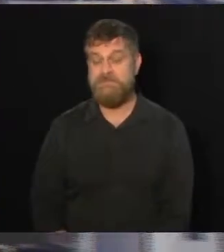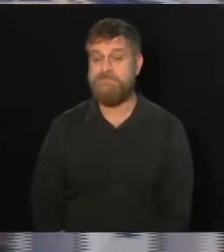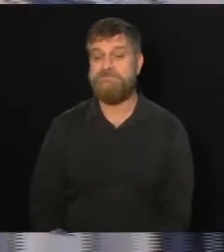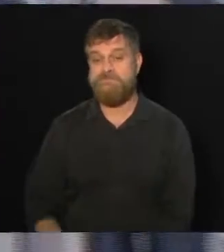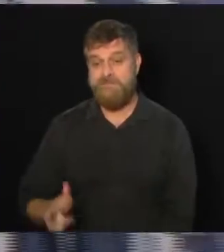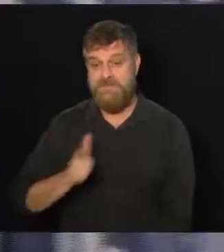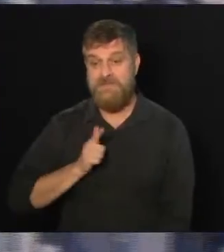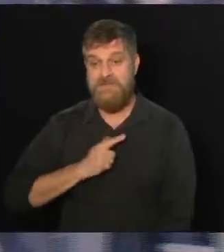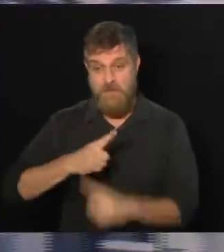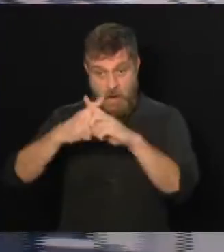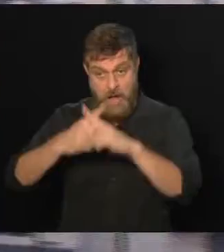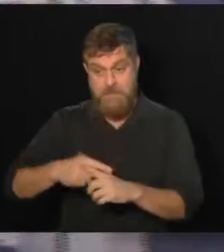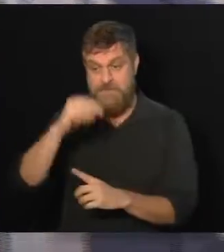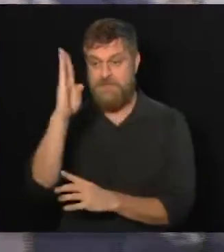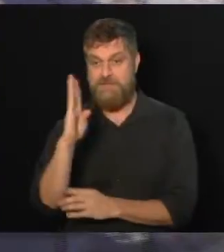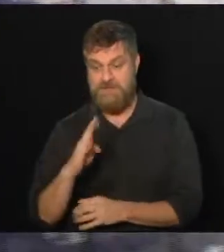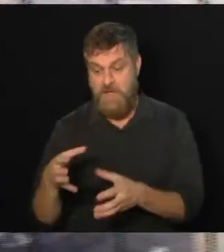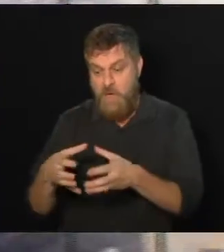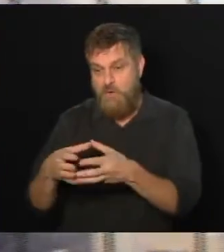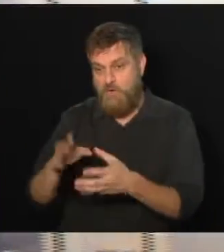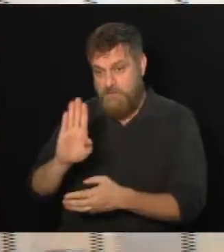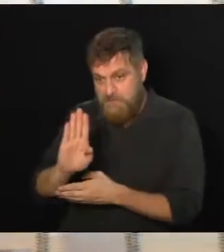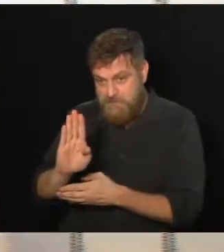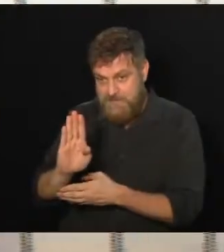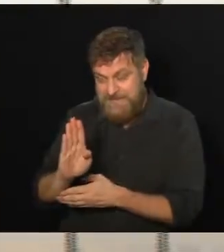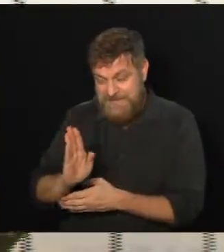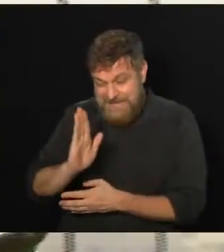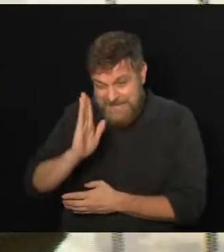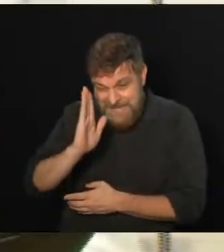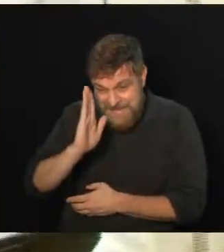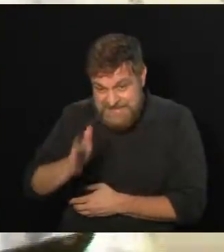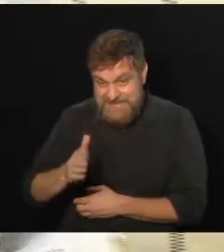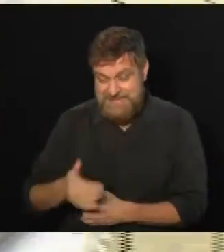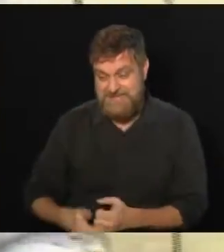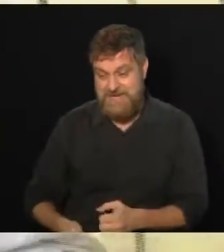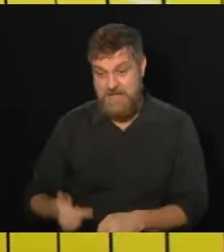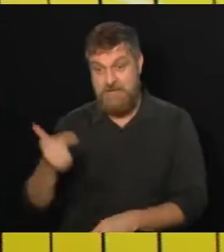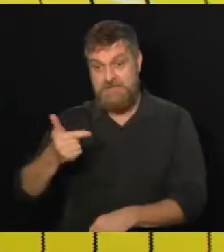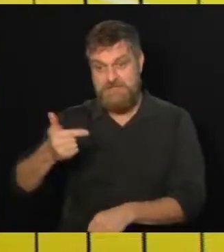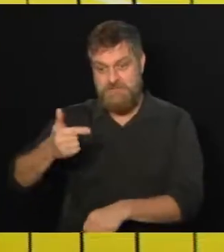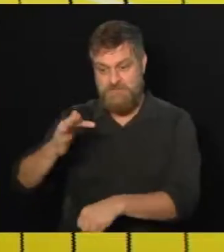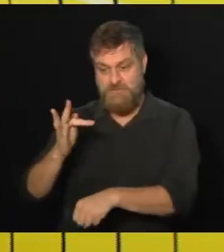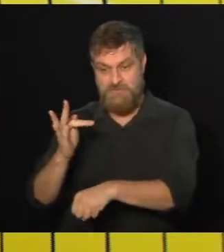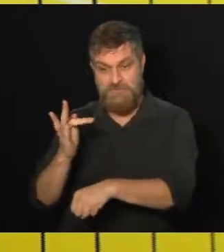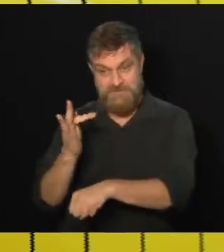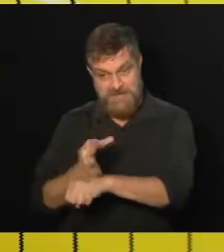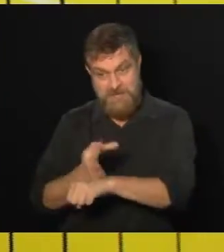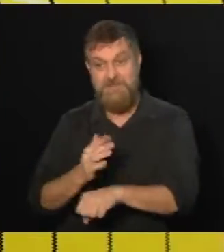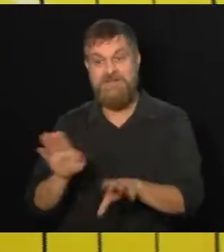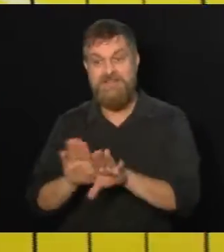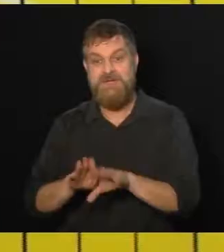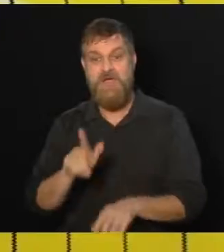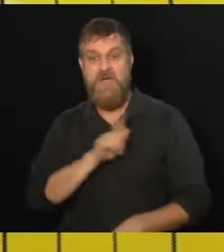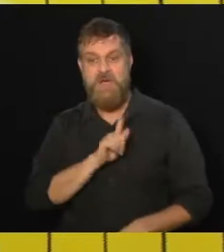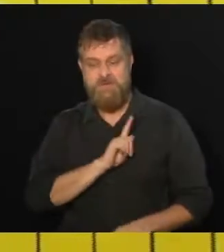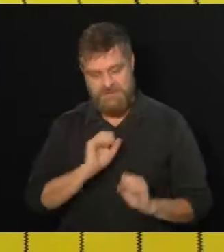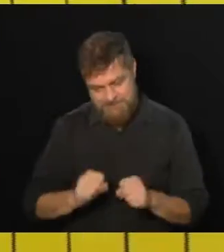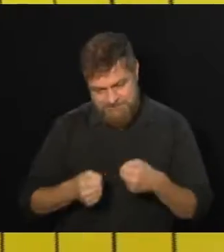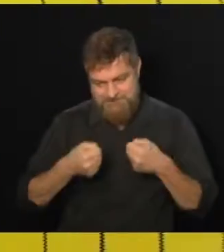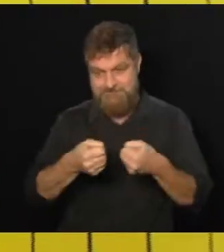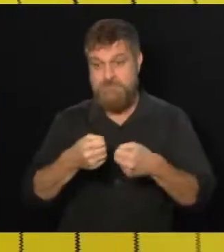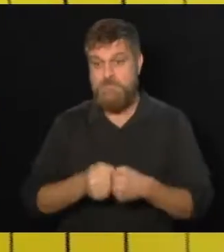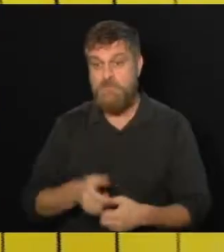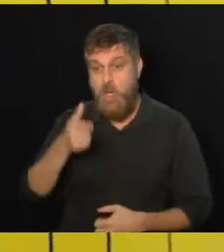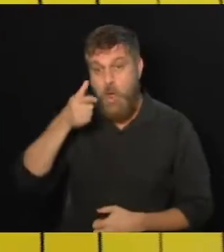Apesar do Campeonato Brasileiro da Série B já estar no segundo turno, o Guarani segue se reforçando e